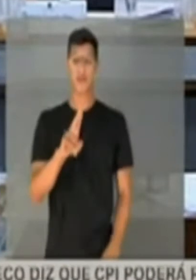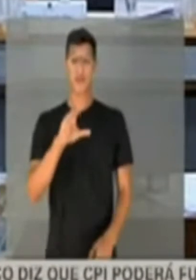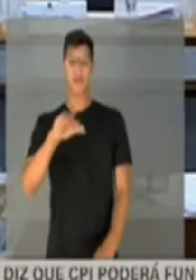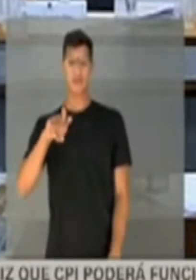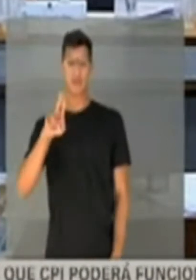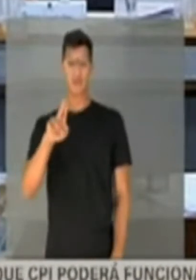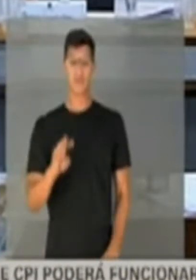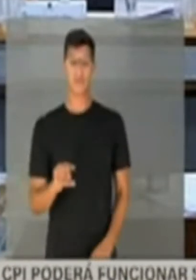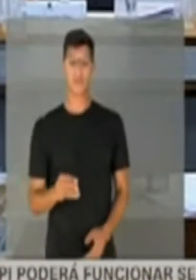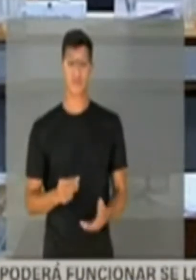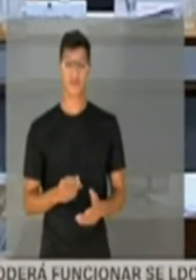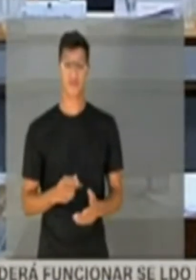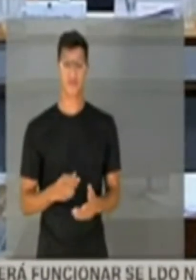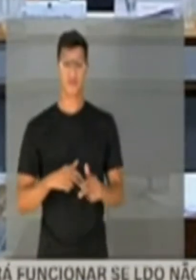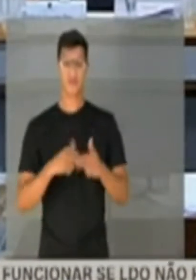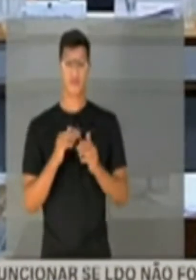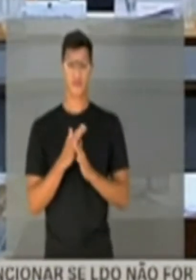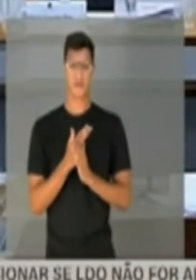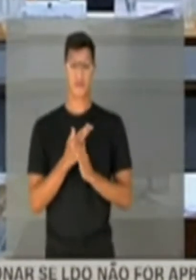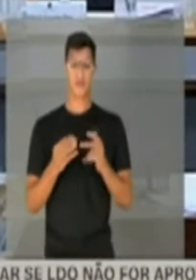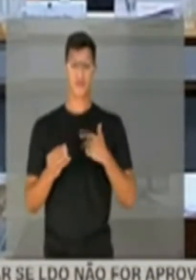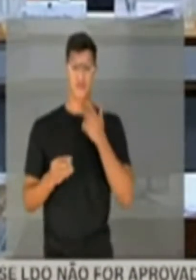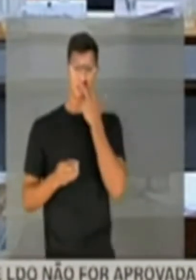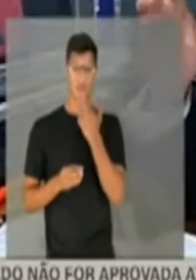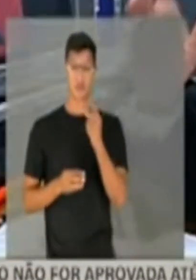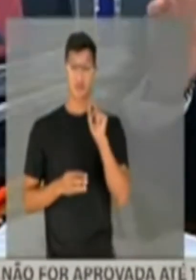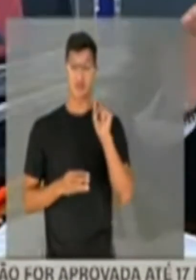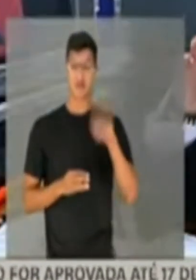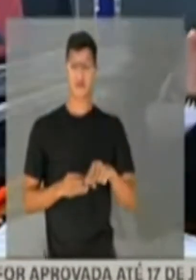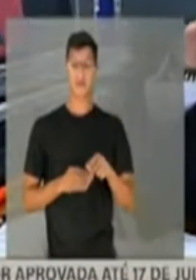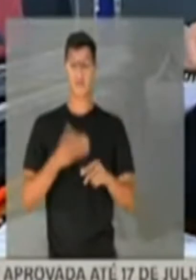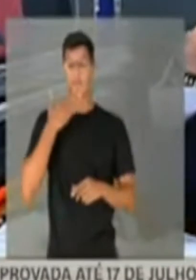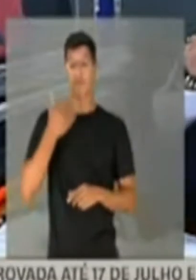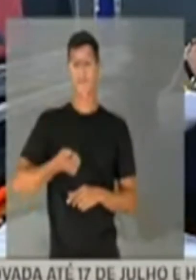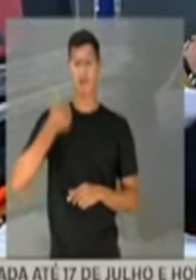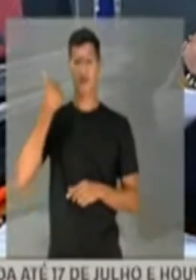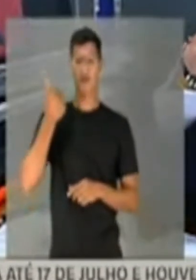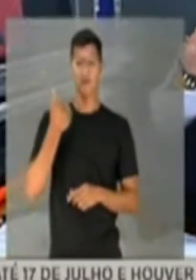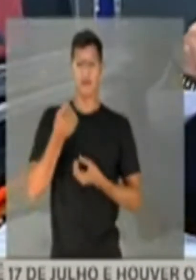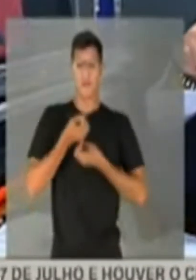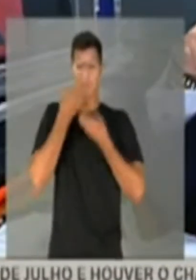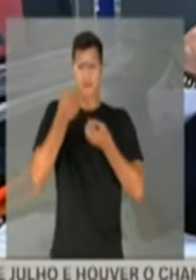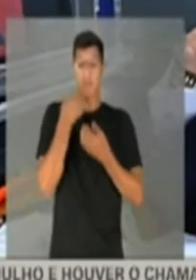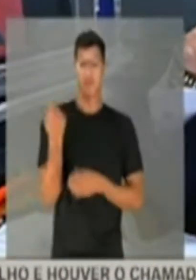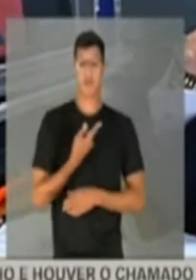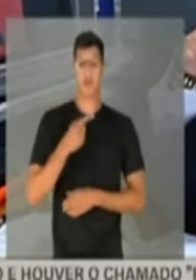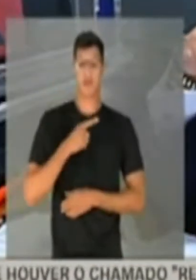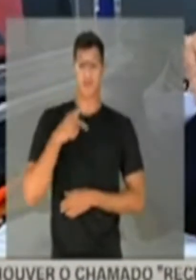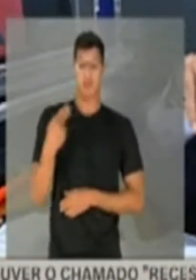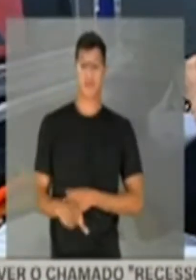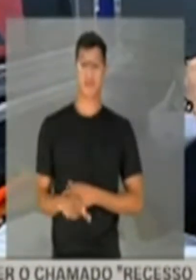CGU. Quer dizer... Portanto, eu acho que esse é um dos melhores depoimentos que nós tivemos